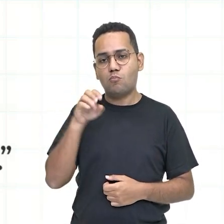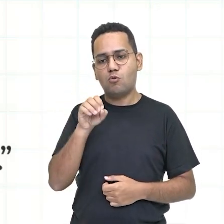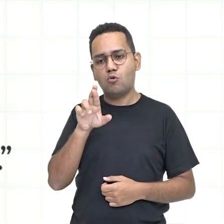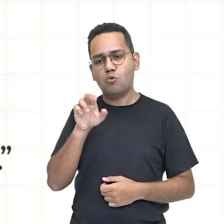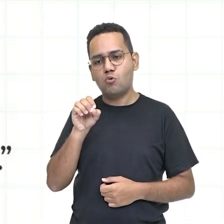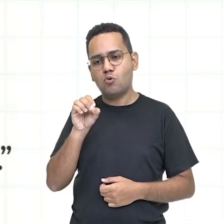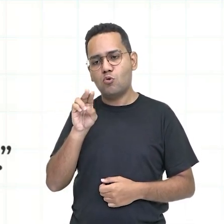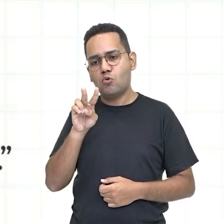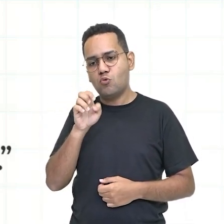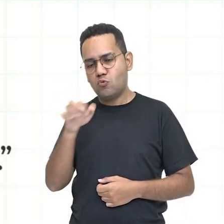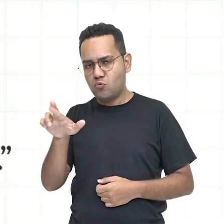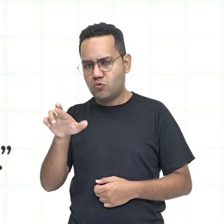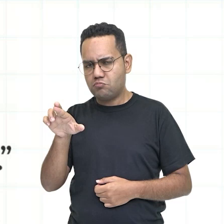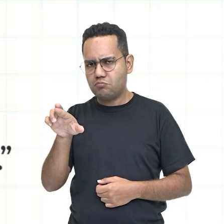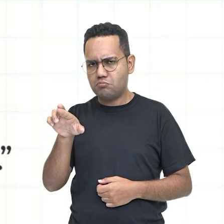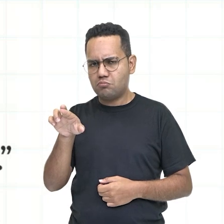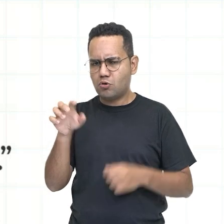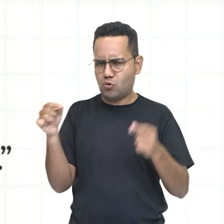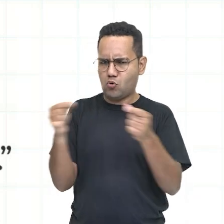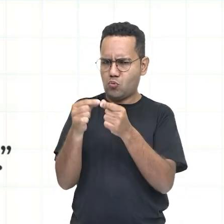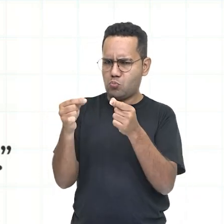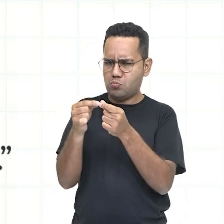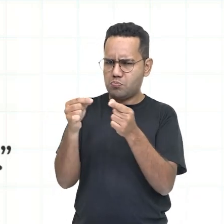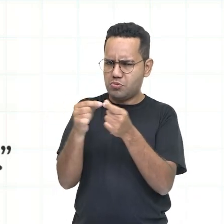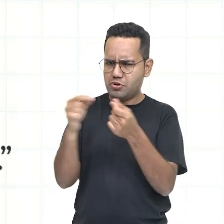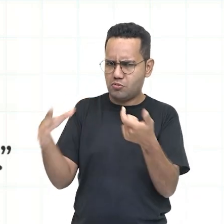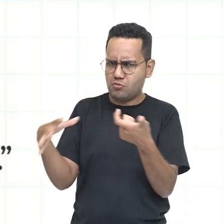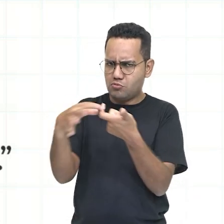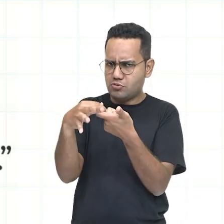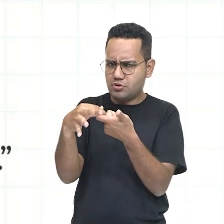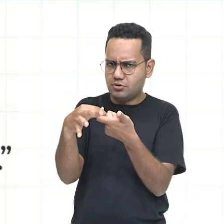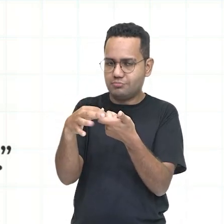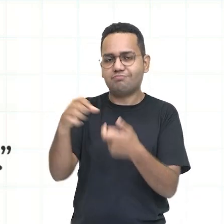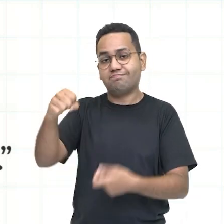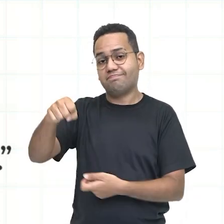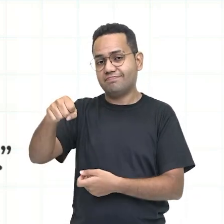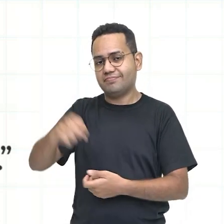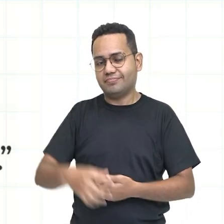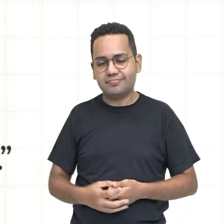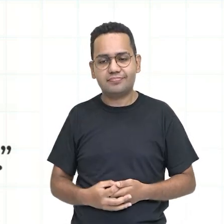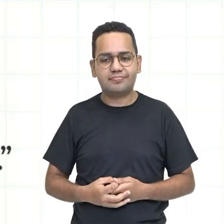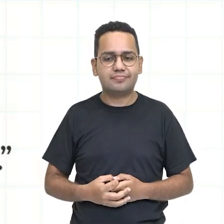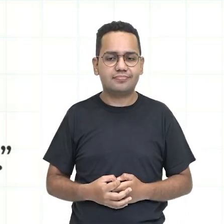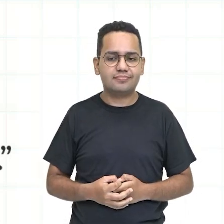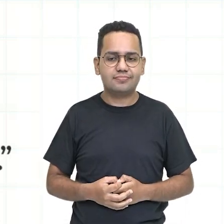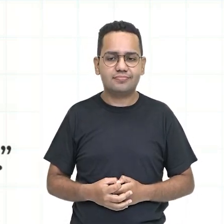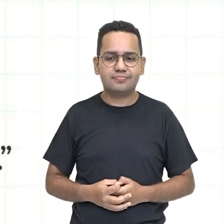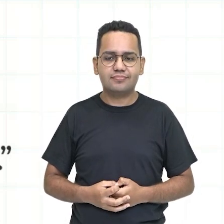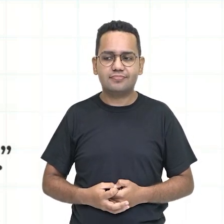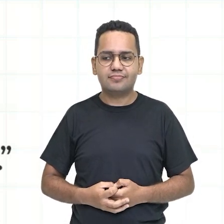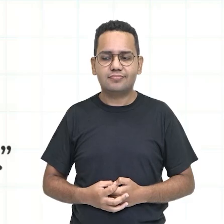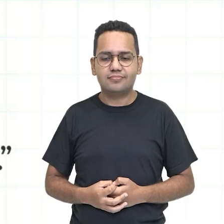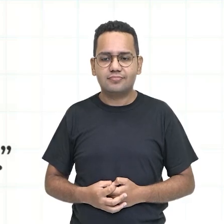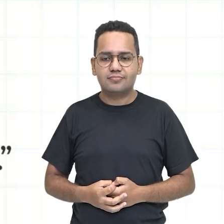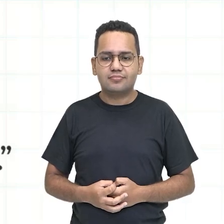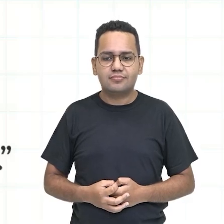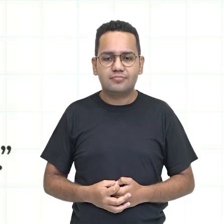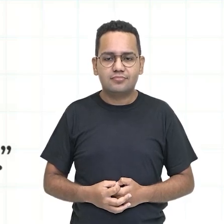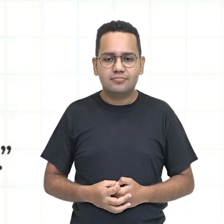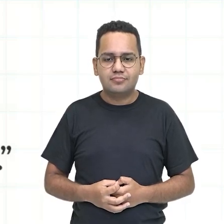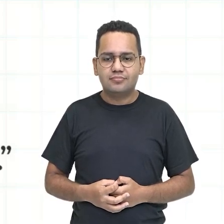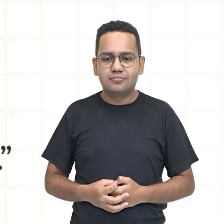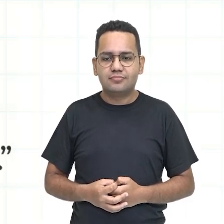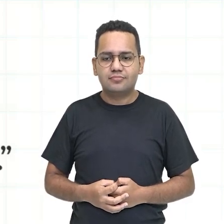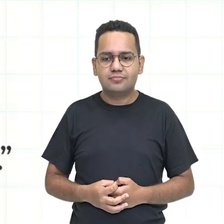posso marcar esse moreover como uma palavra, uma conjunção? Sim, moreover.